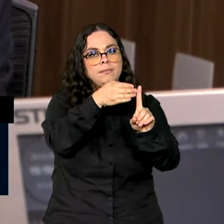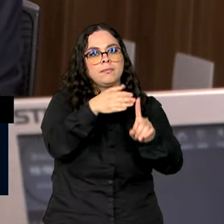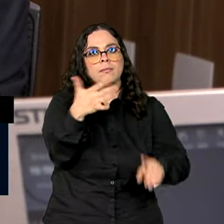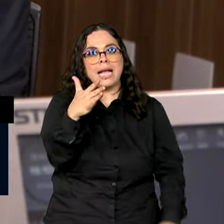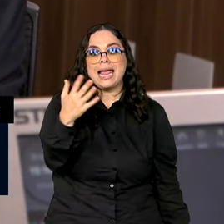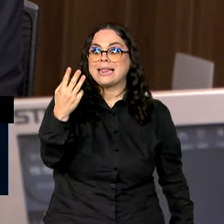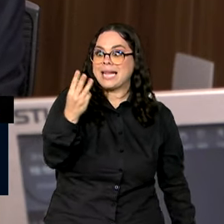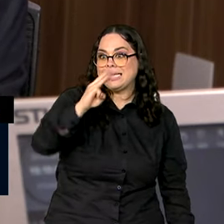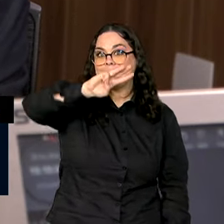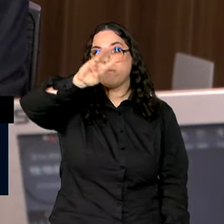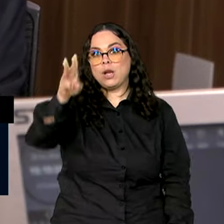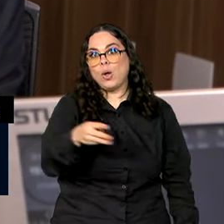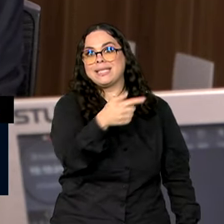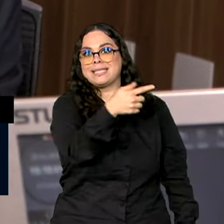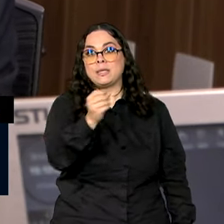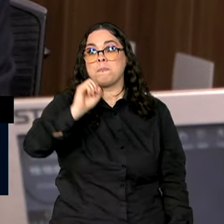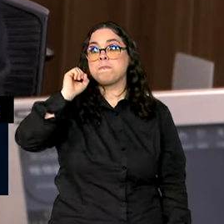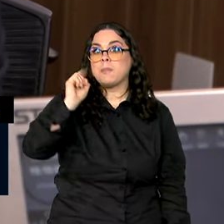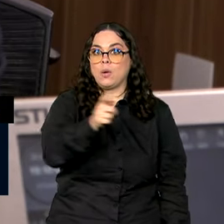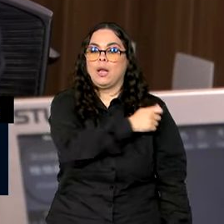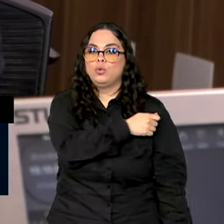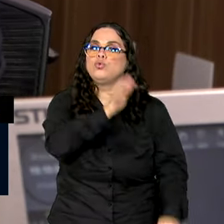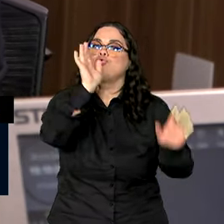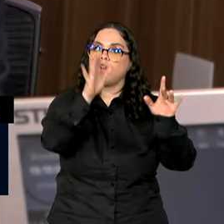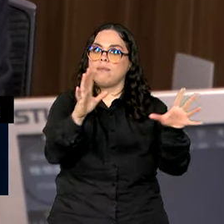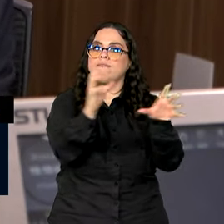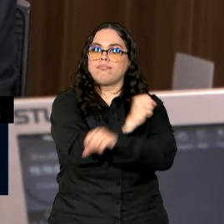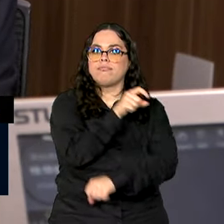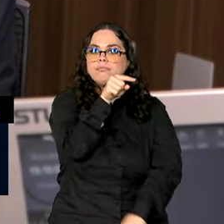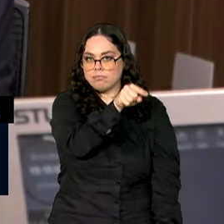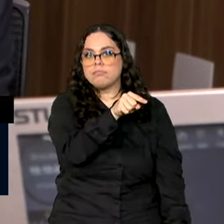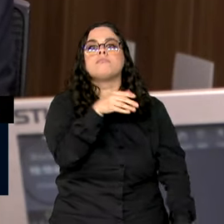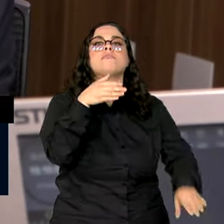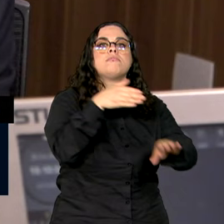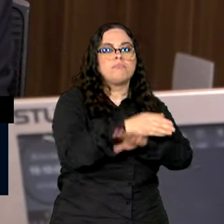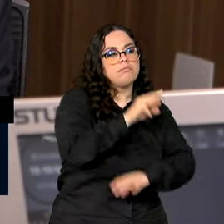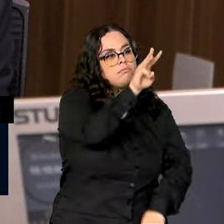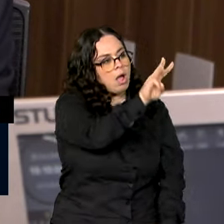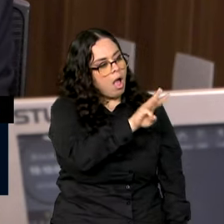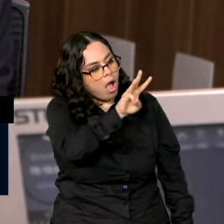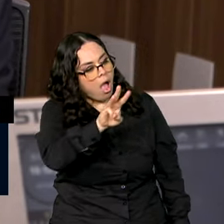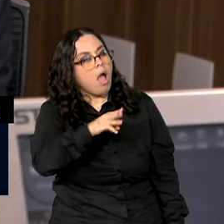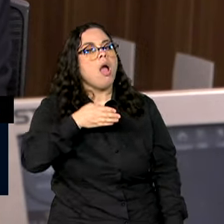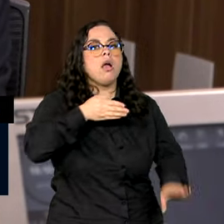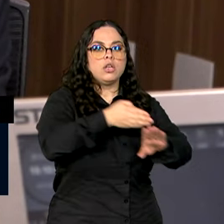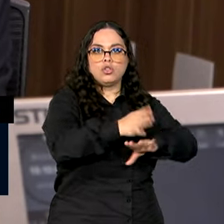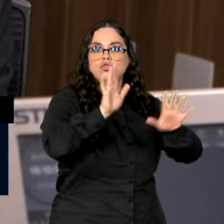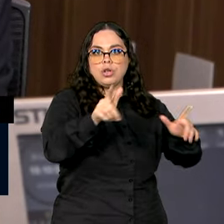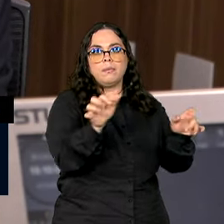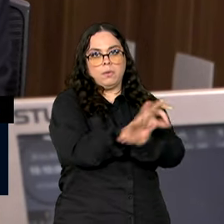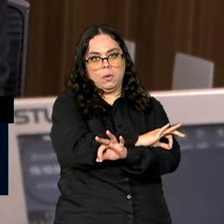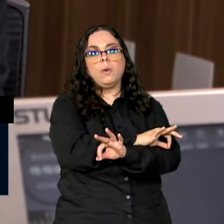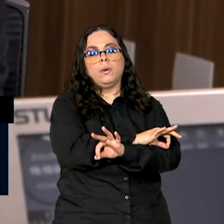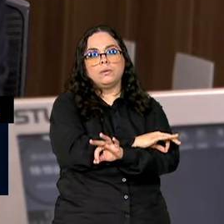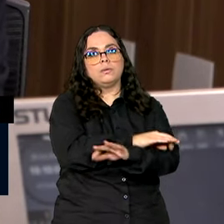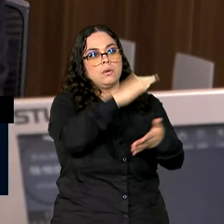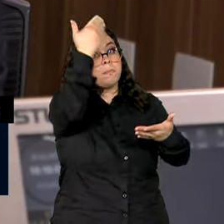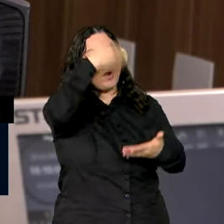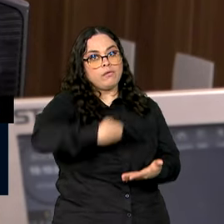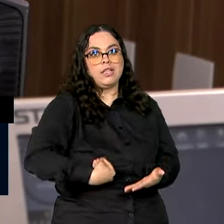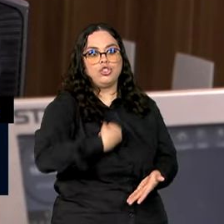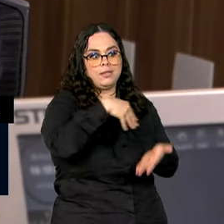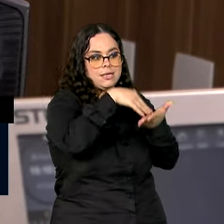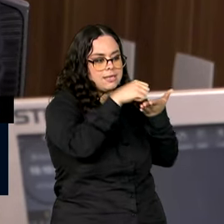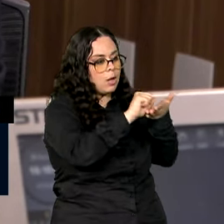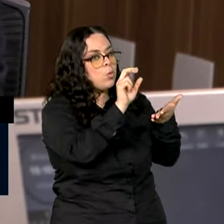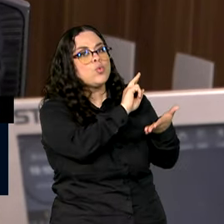3. 700.000 jovens já fizeram já ent isso já entraram na plataforma e já pegaram comprovante de inscrição lá ele vai